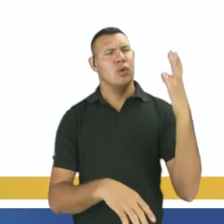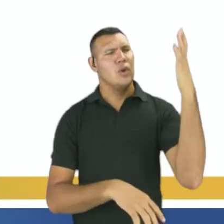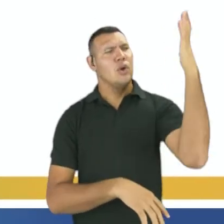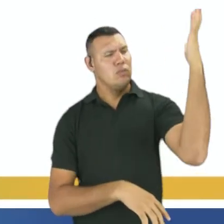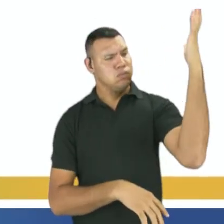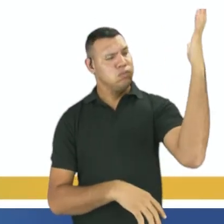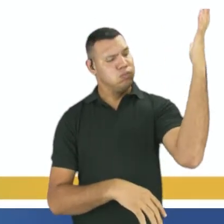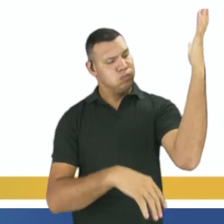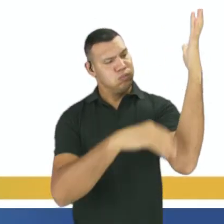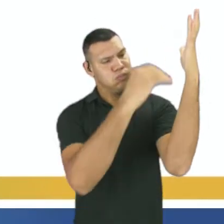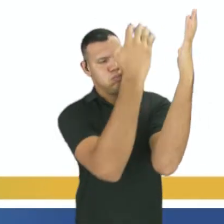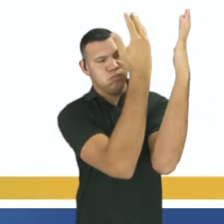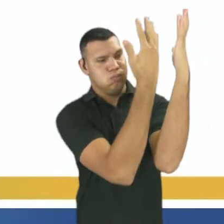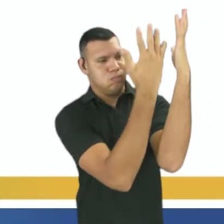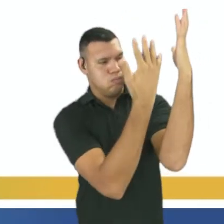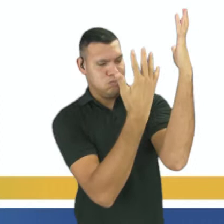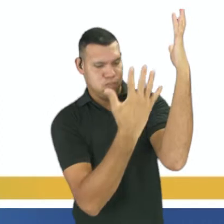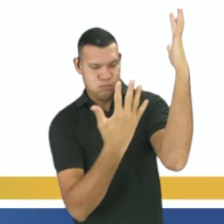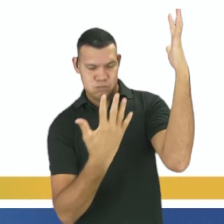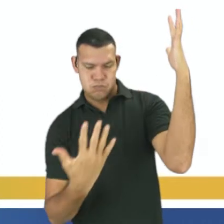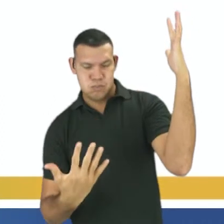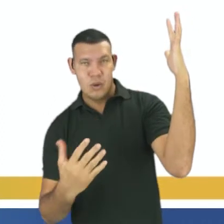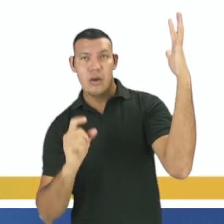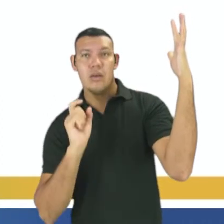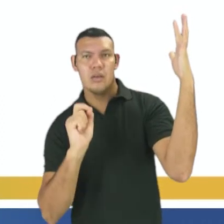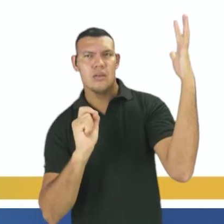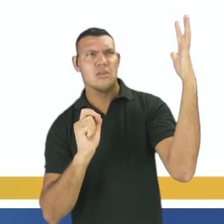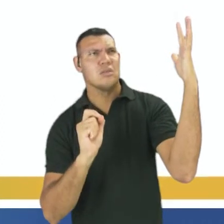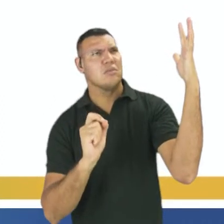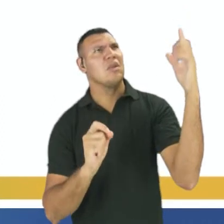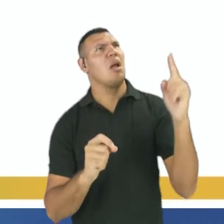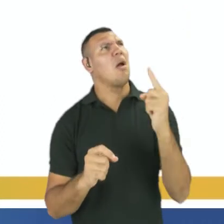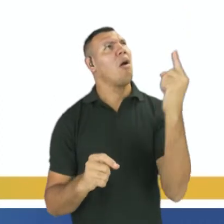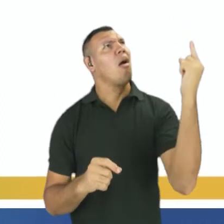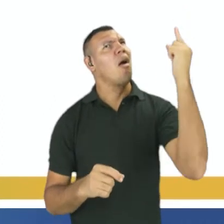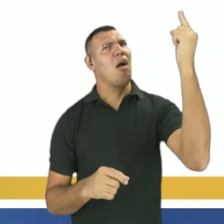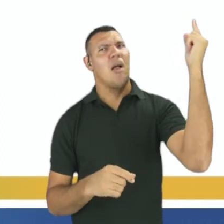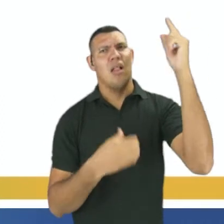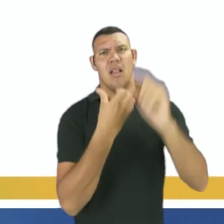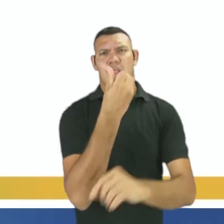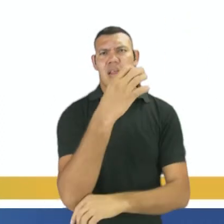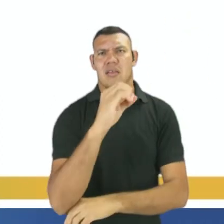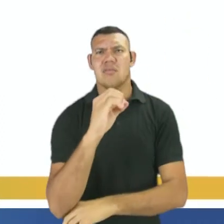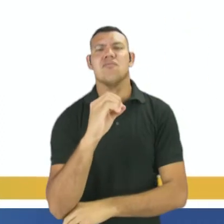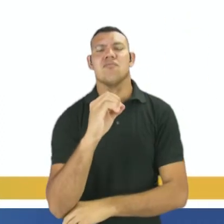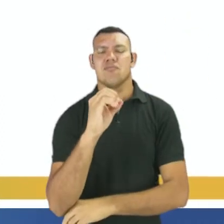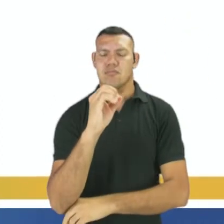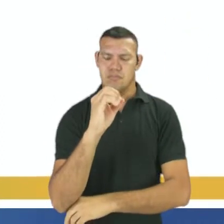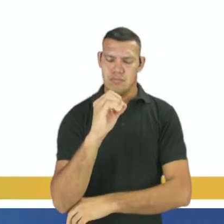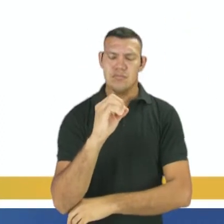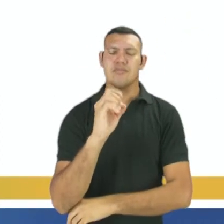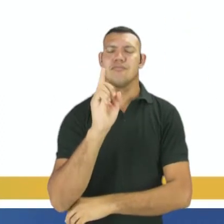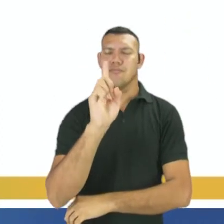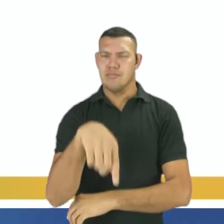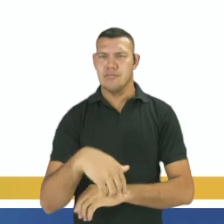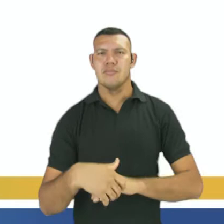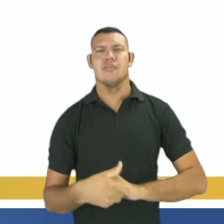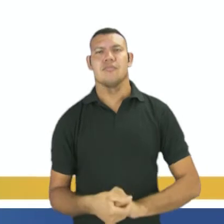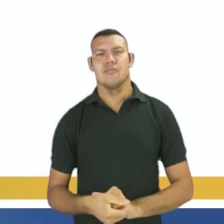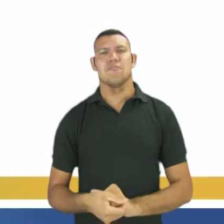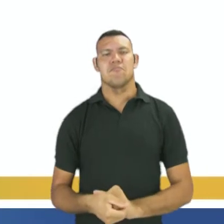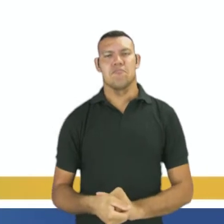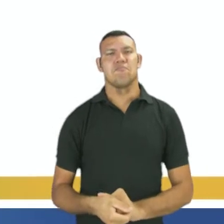localizado nas matas de terra firme que chega aí ultrapassar 60 metros de altura então é uma é uma